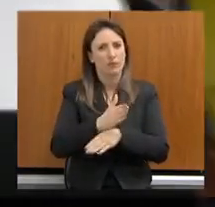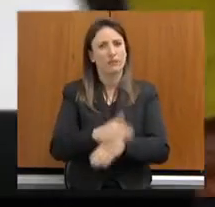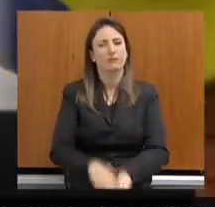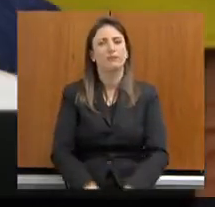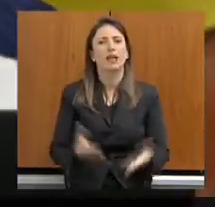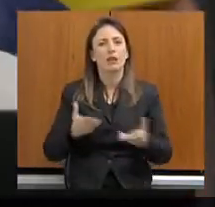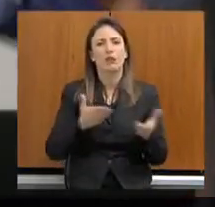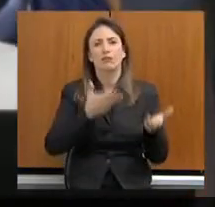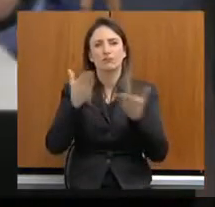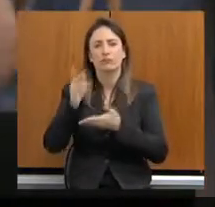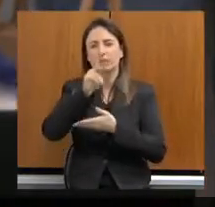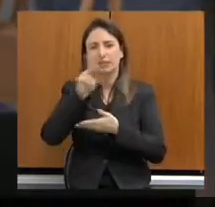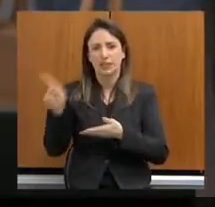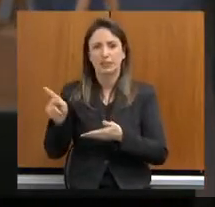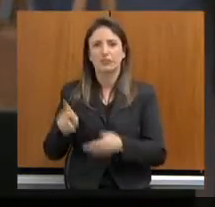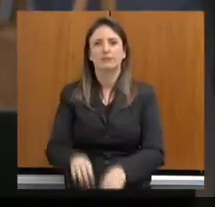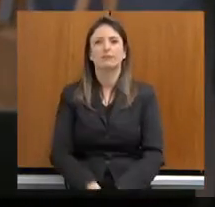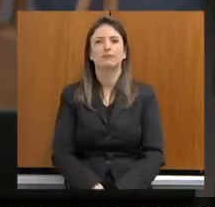acredito